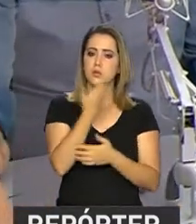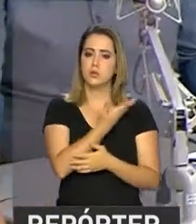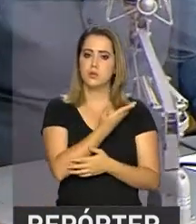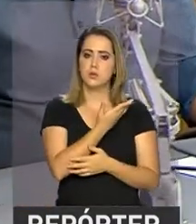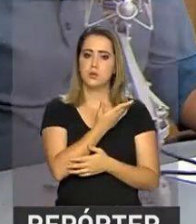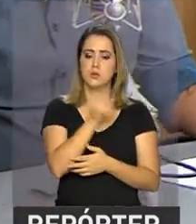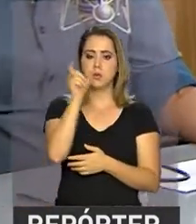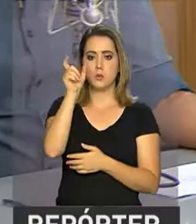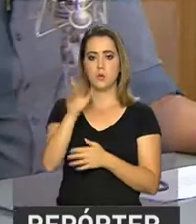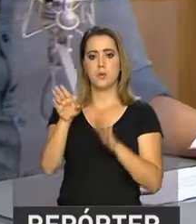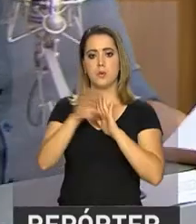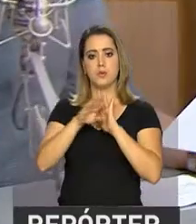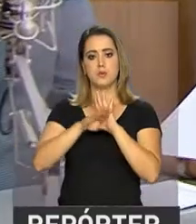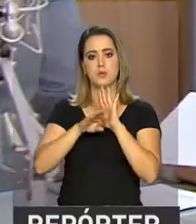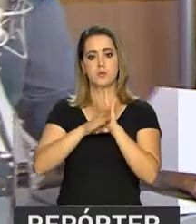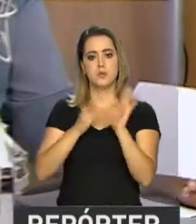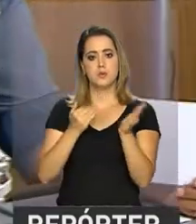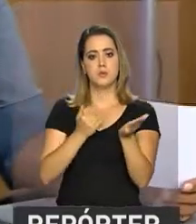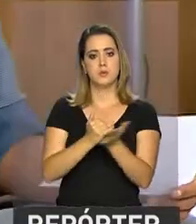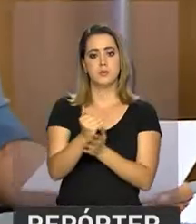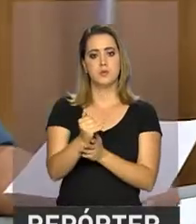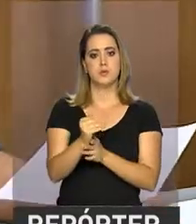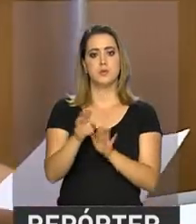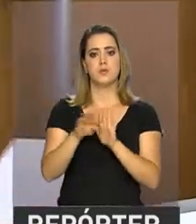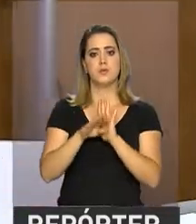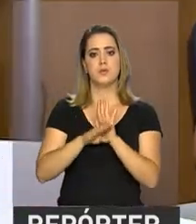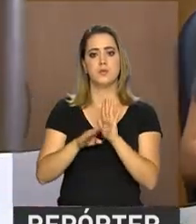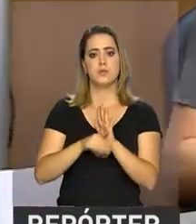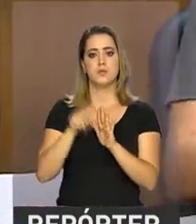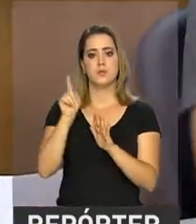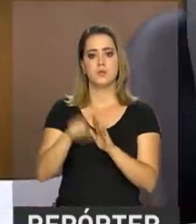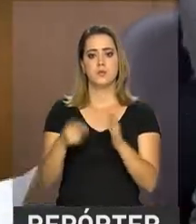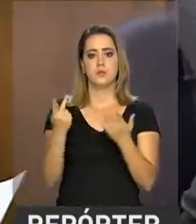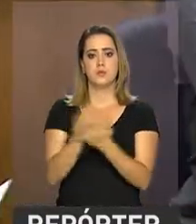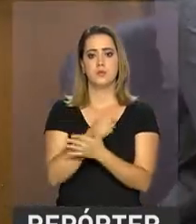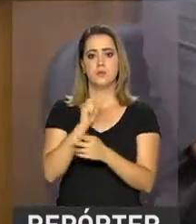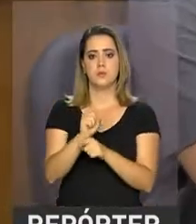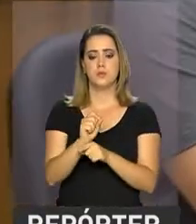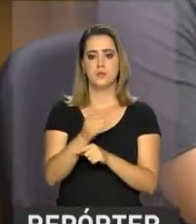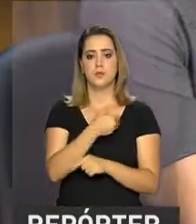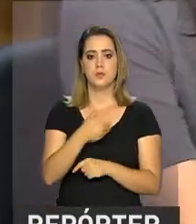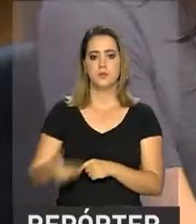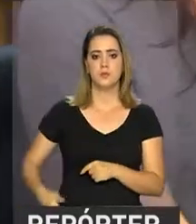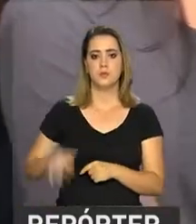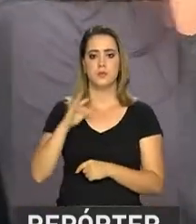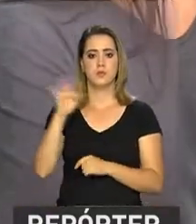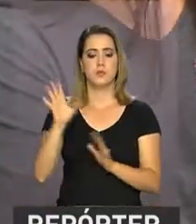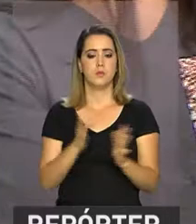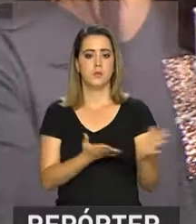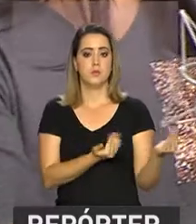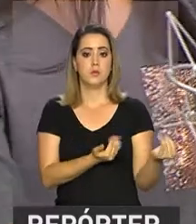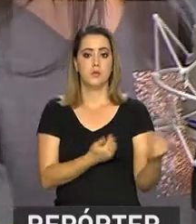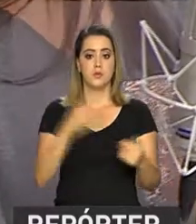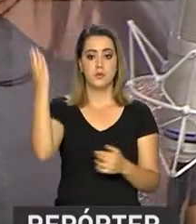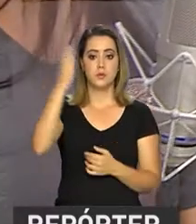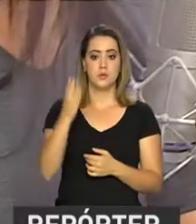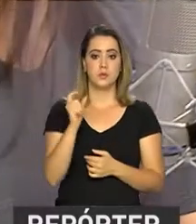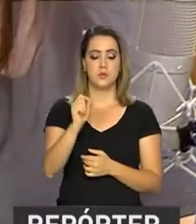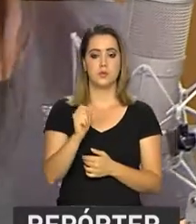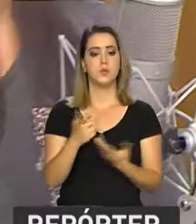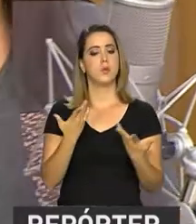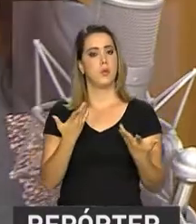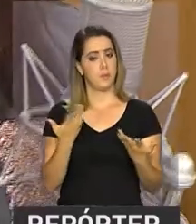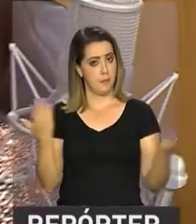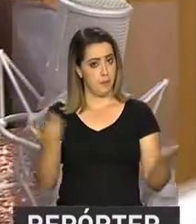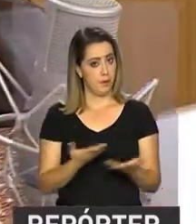projetos e iniciativas e programas que são executados no governo federal para a juventude brasileira o brasil